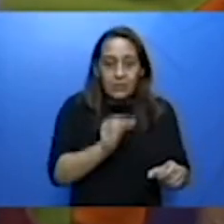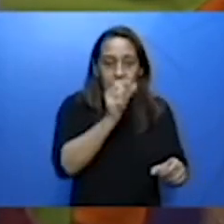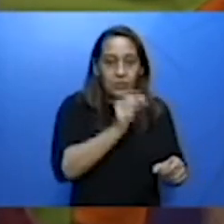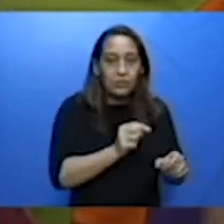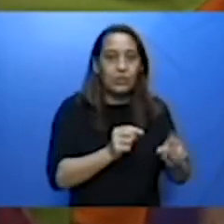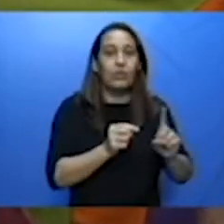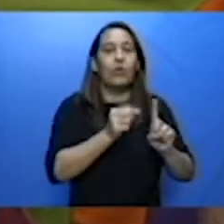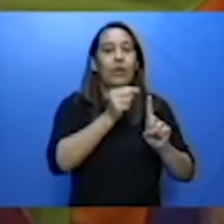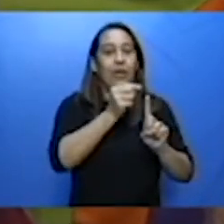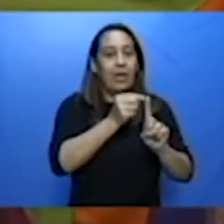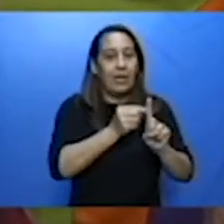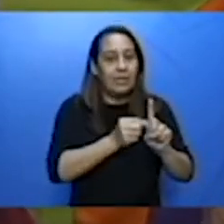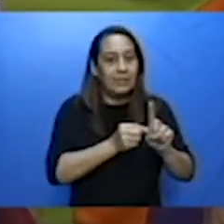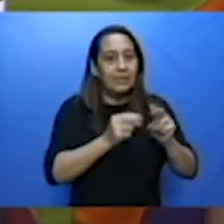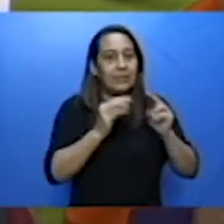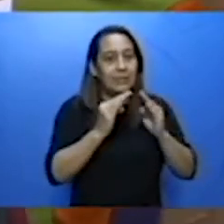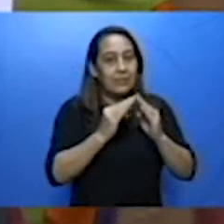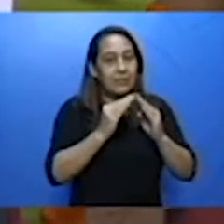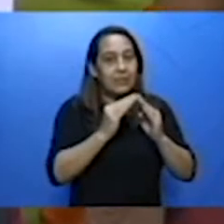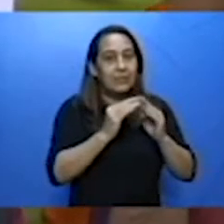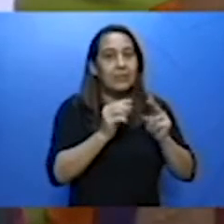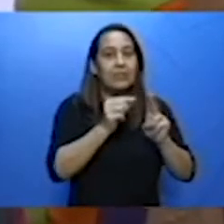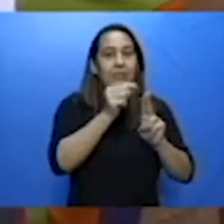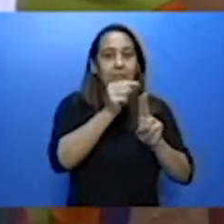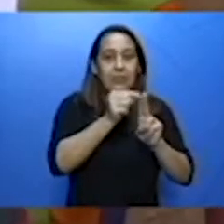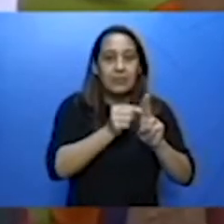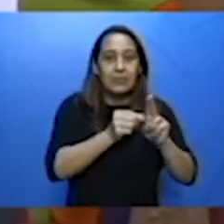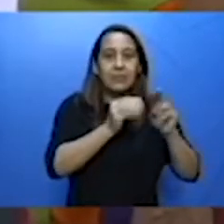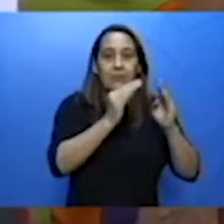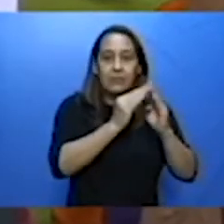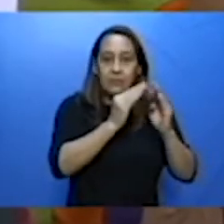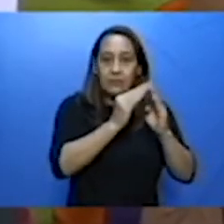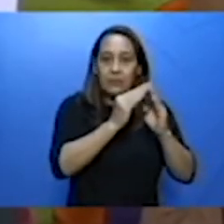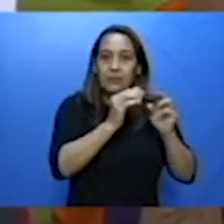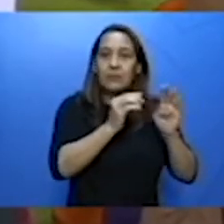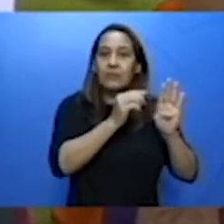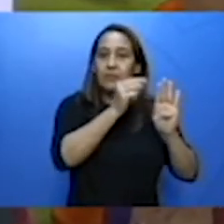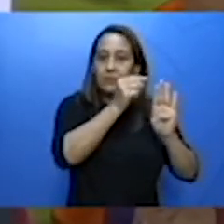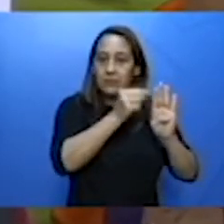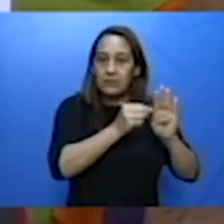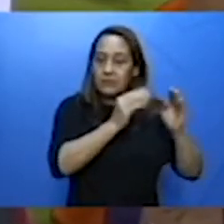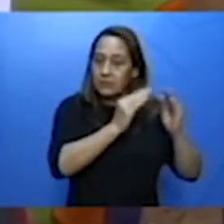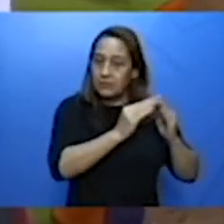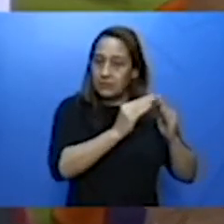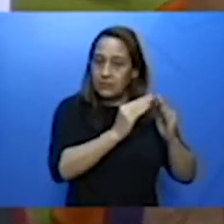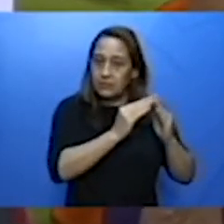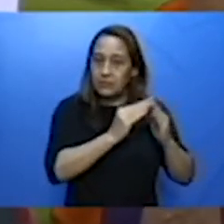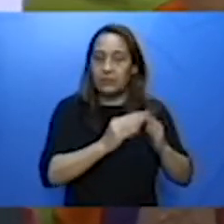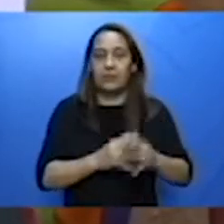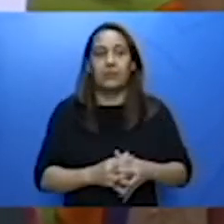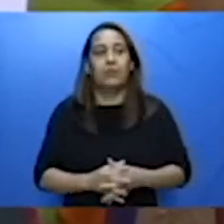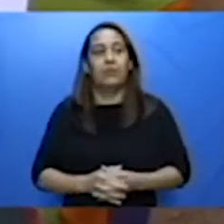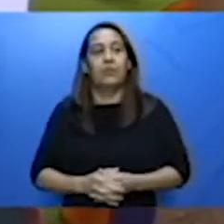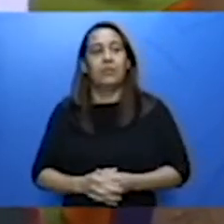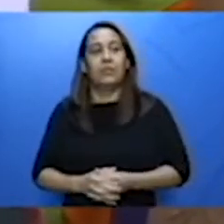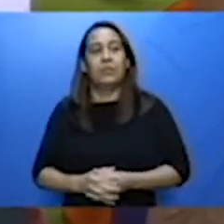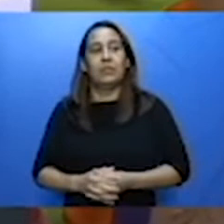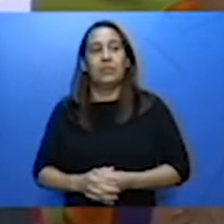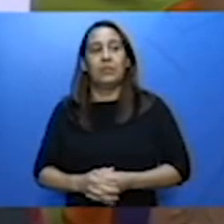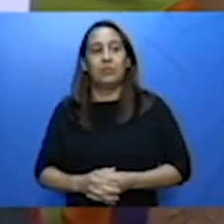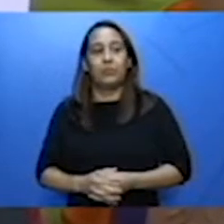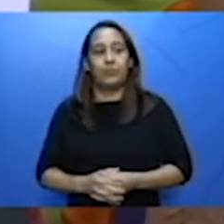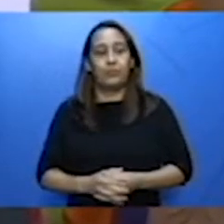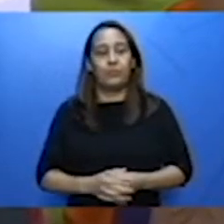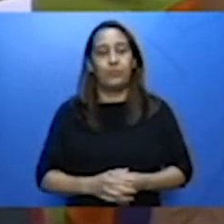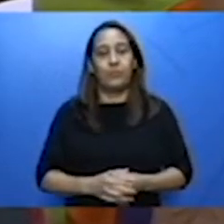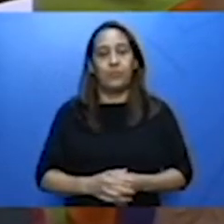só pensar a casinha que ele mora. Então, 35. 30 não é dezena? Então a dezena não